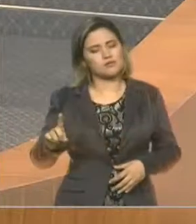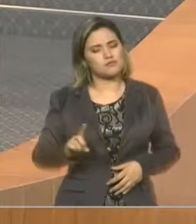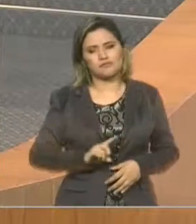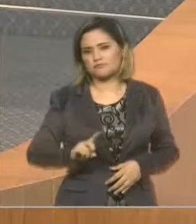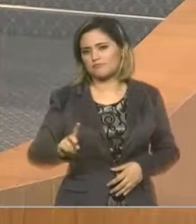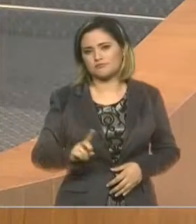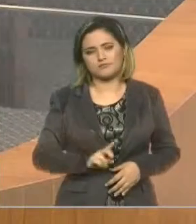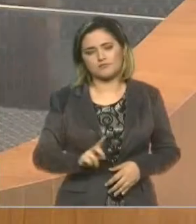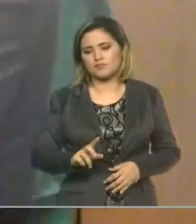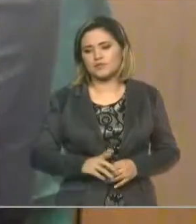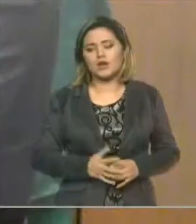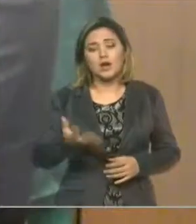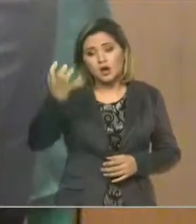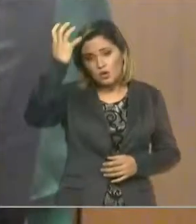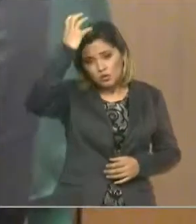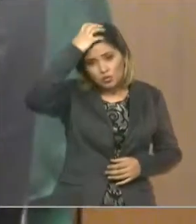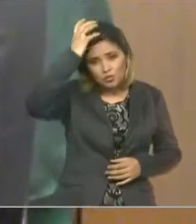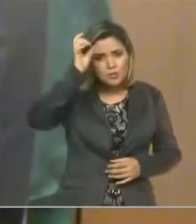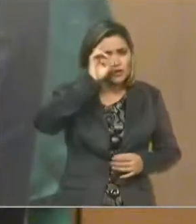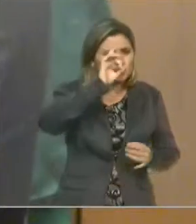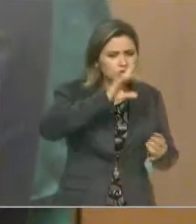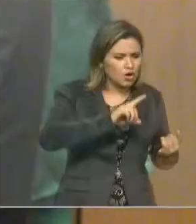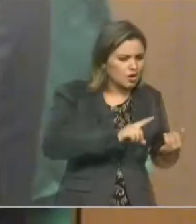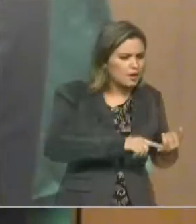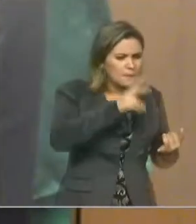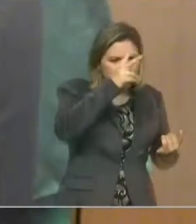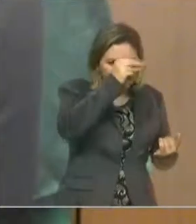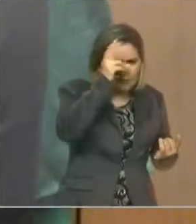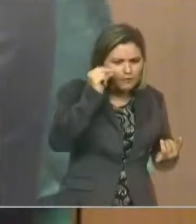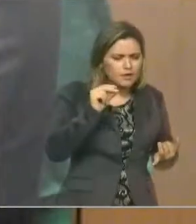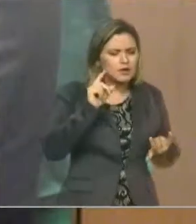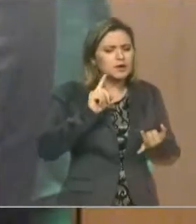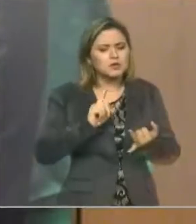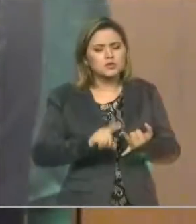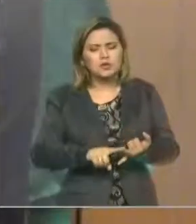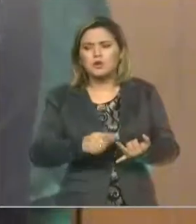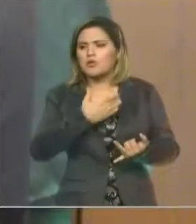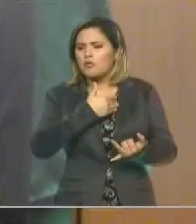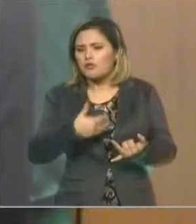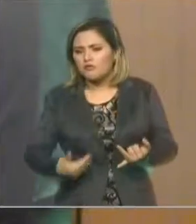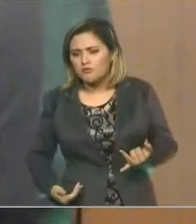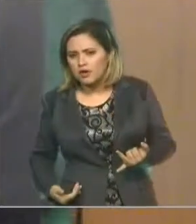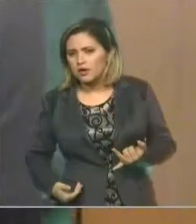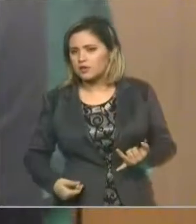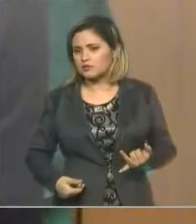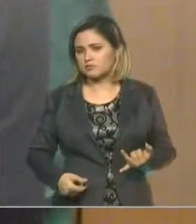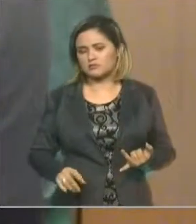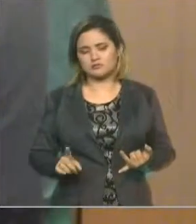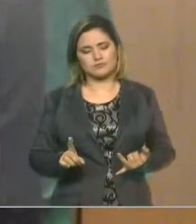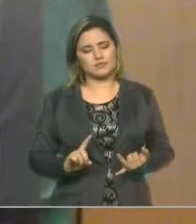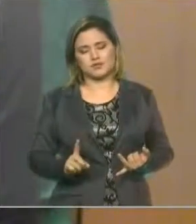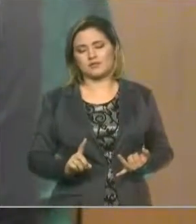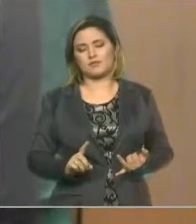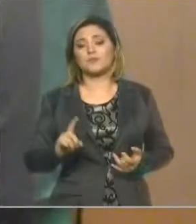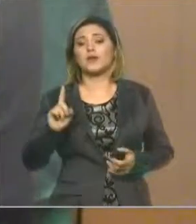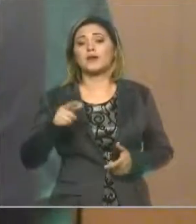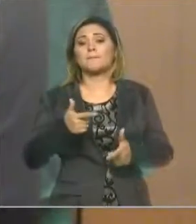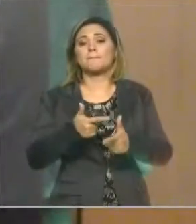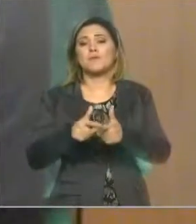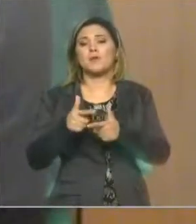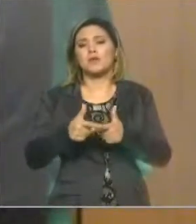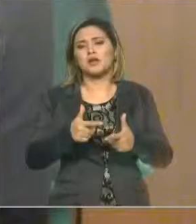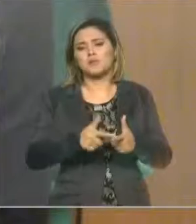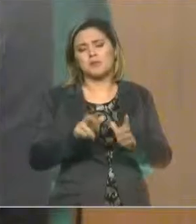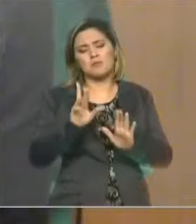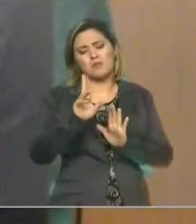do Estado, como a política tem tentado mostrar nesta casa. É, obviamente, um problema